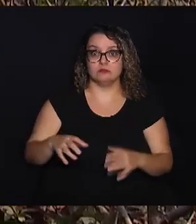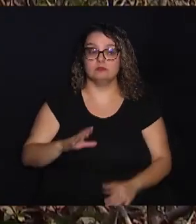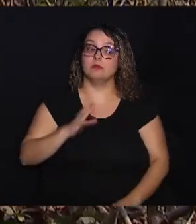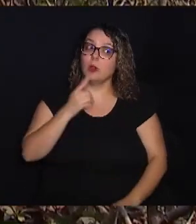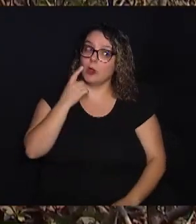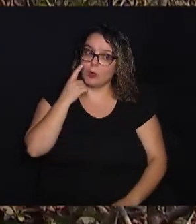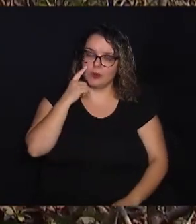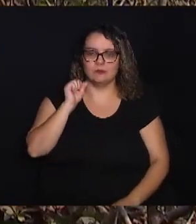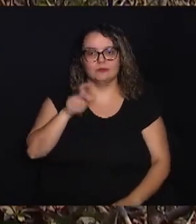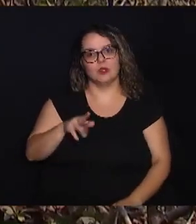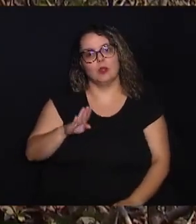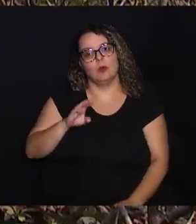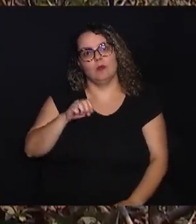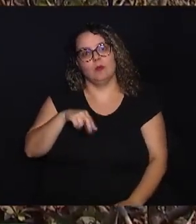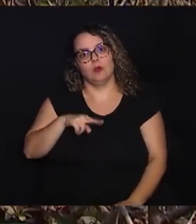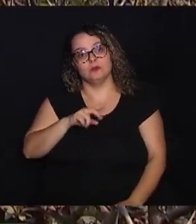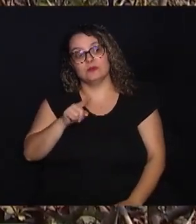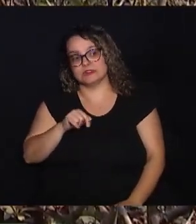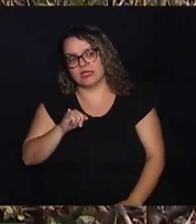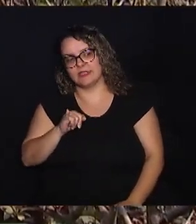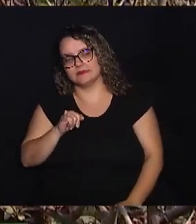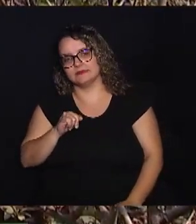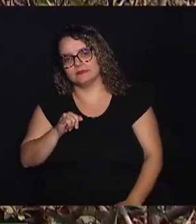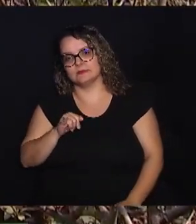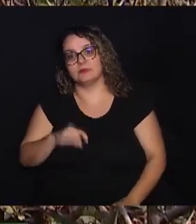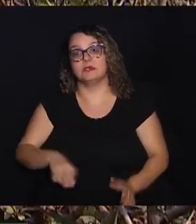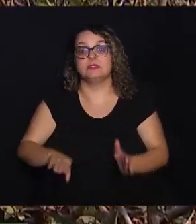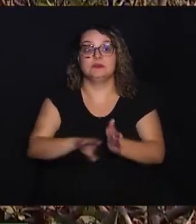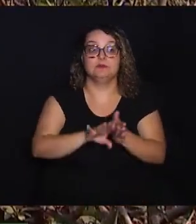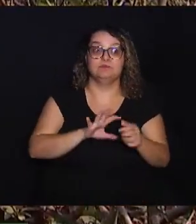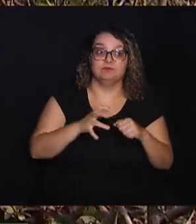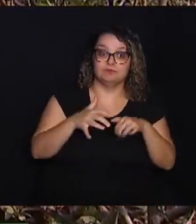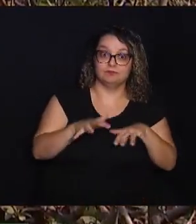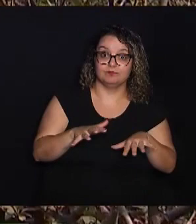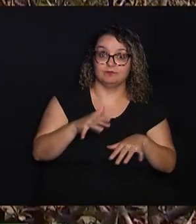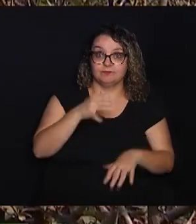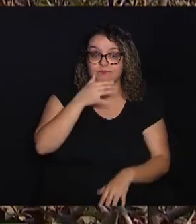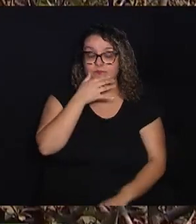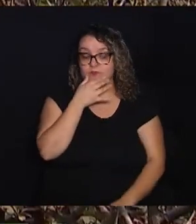mexer com bonsai. Veio a pandemia. Aí a